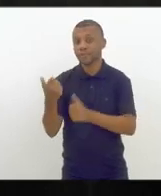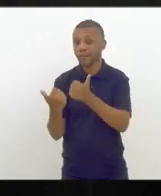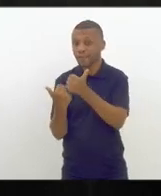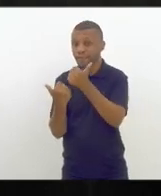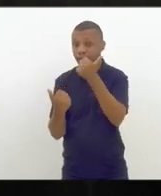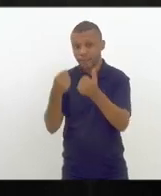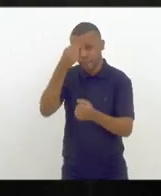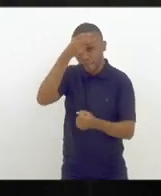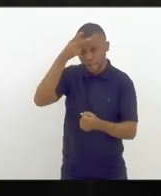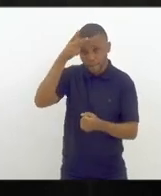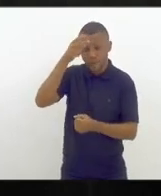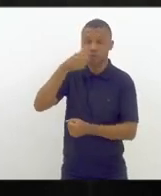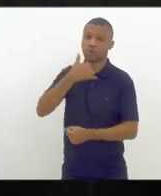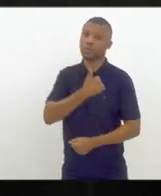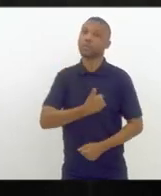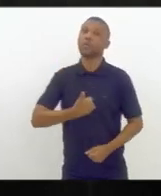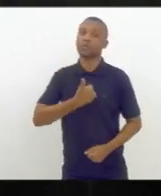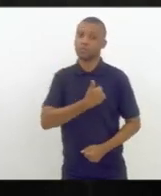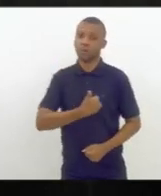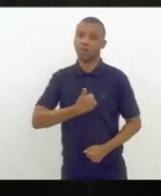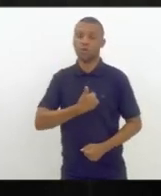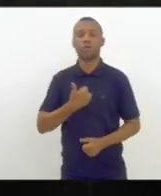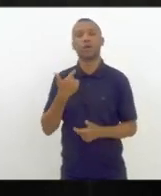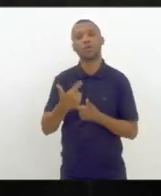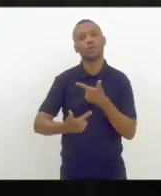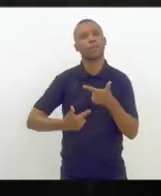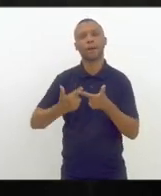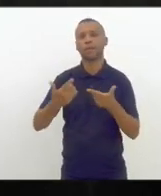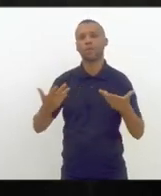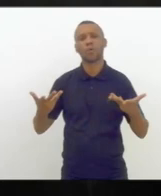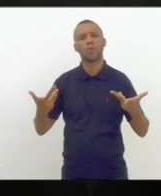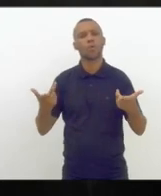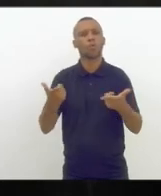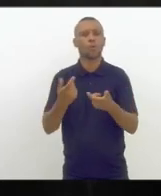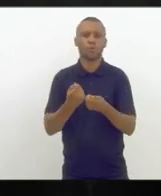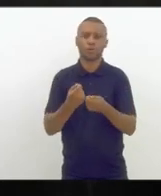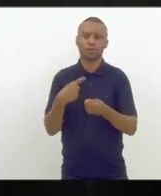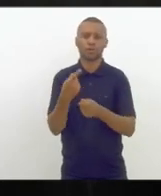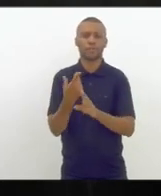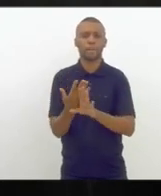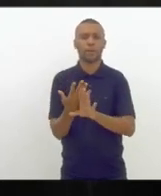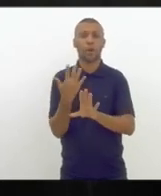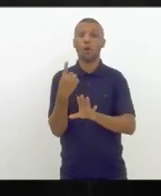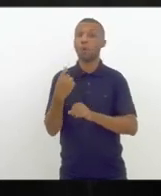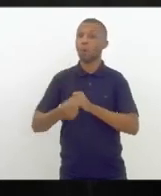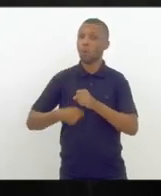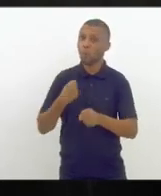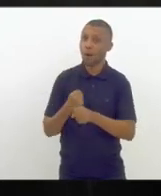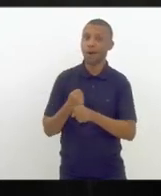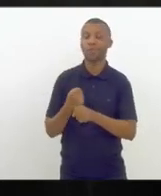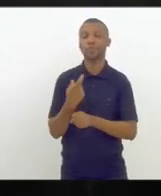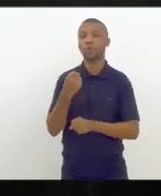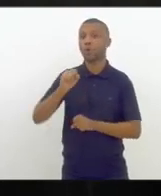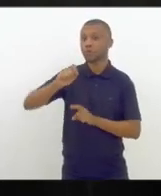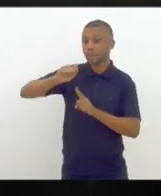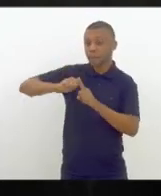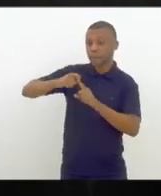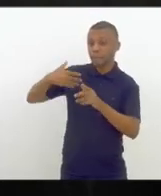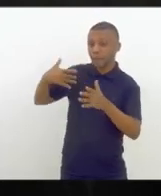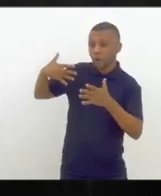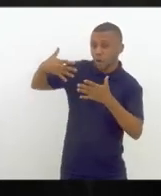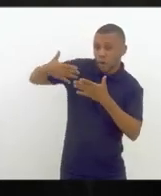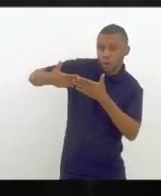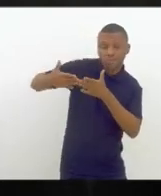da cidade, e o trabalho magnífico que nós fizemos ao longo desses 1 ano e 8 meses